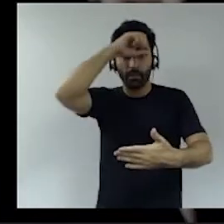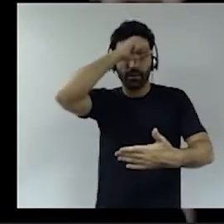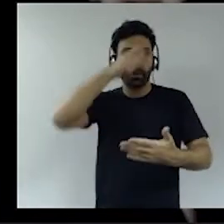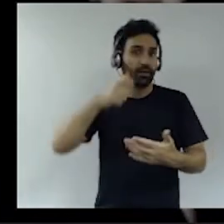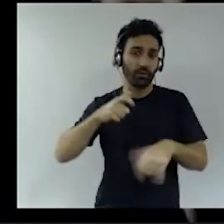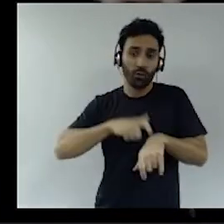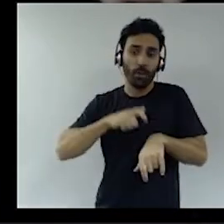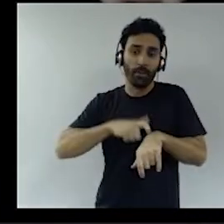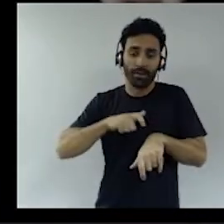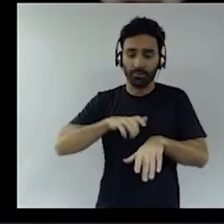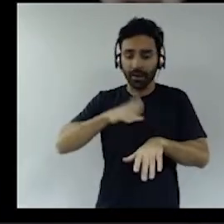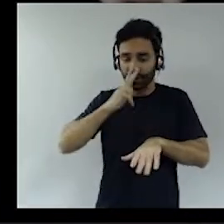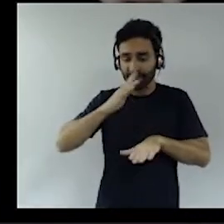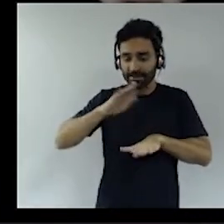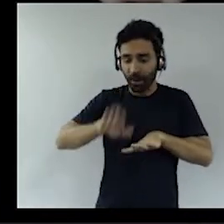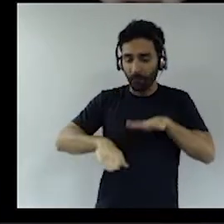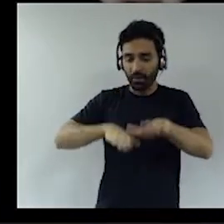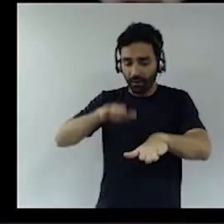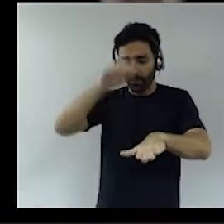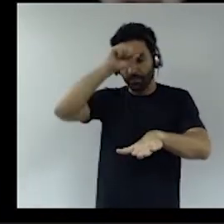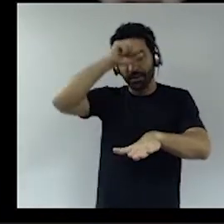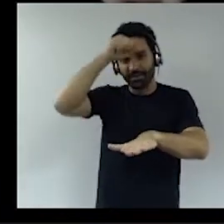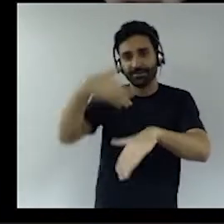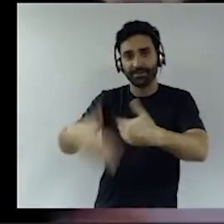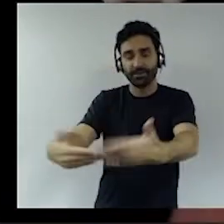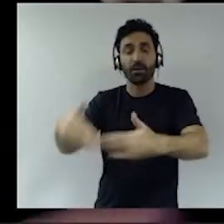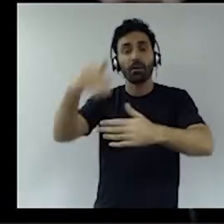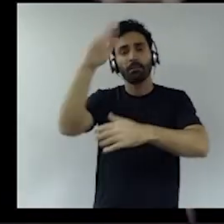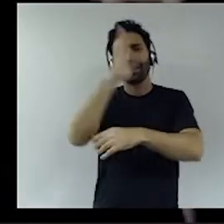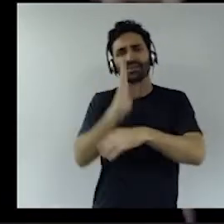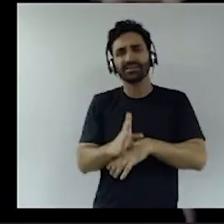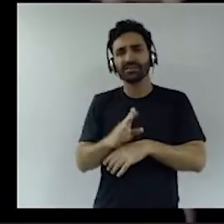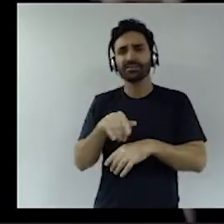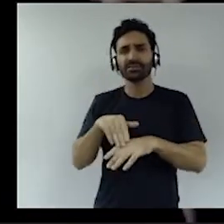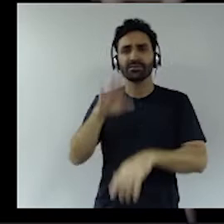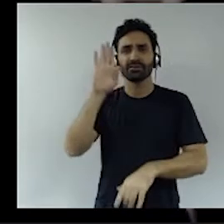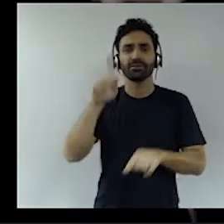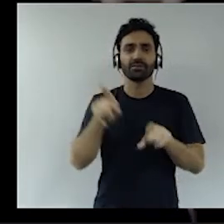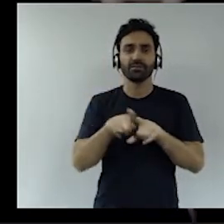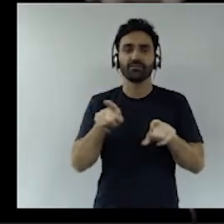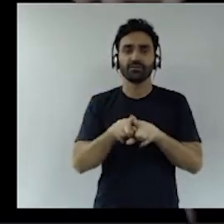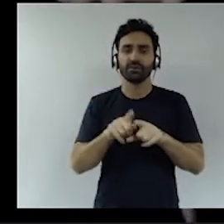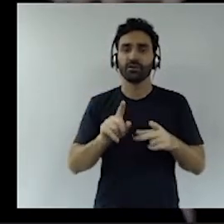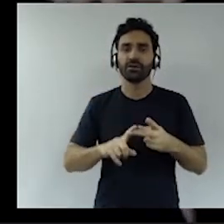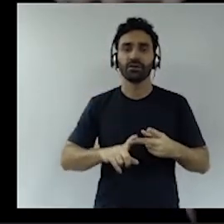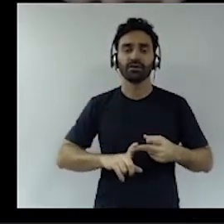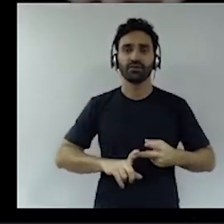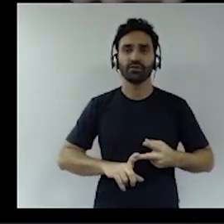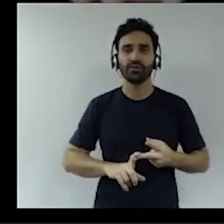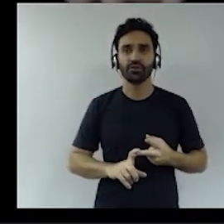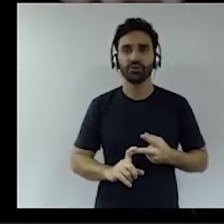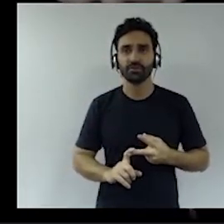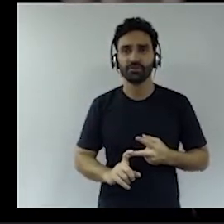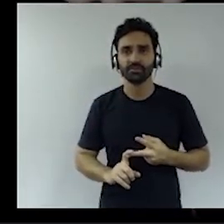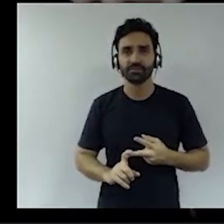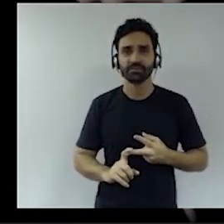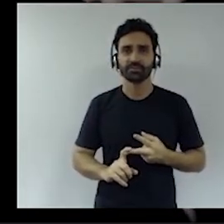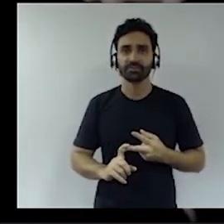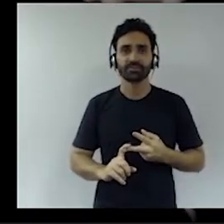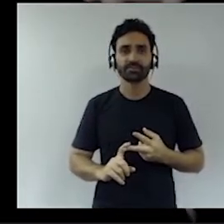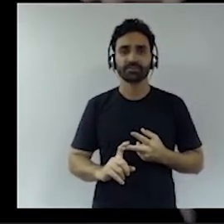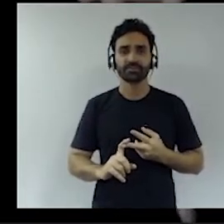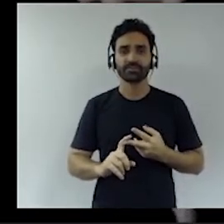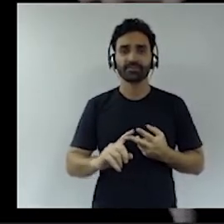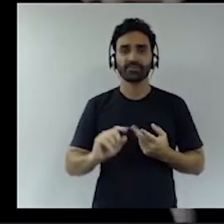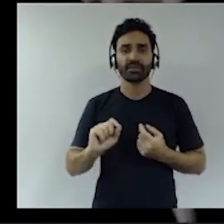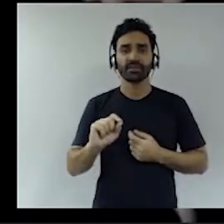no curso. Brasil, dos países com maior incidência da violência doméstica, fragilização econômica das famílias decorrente